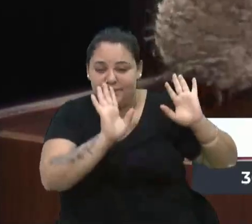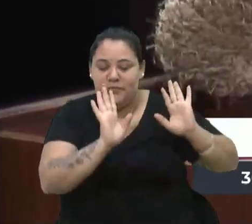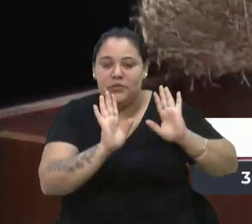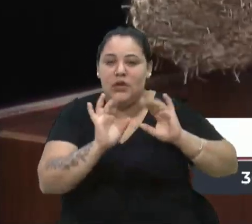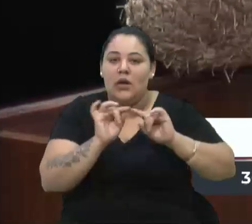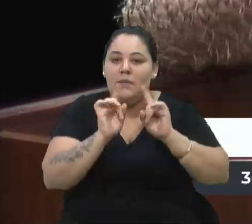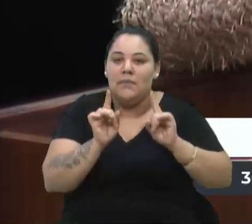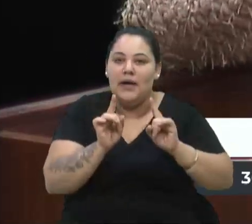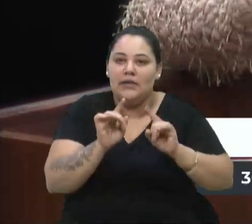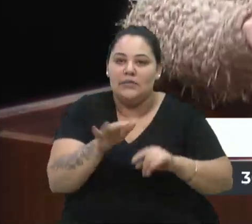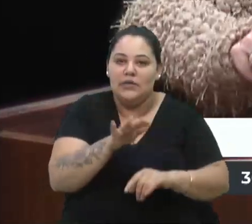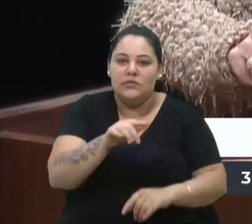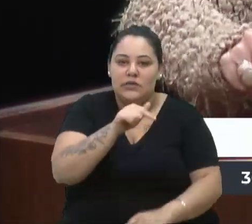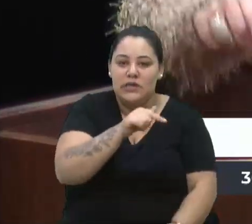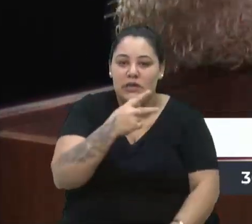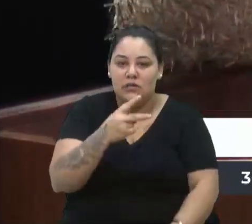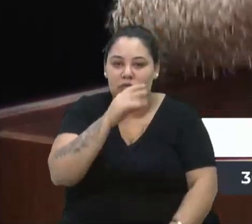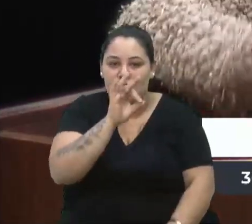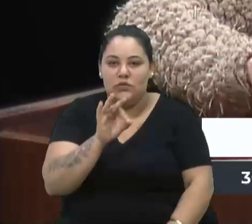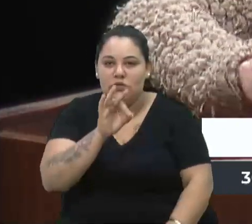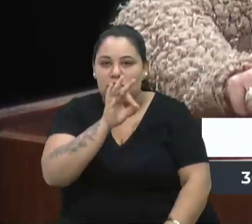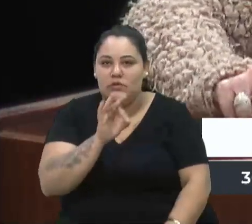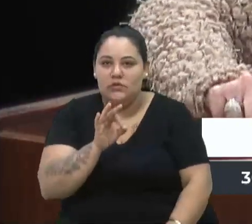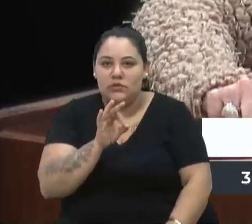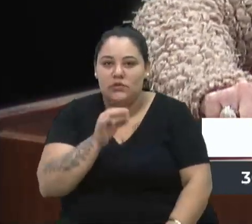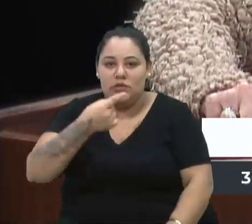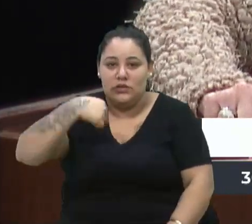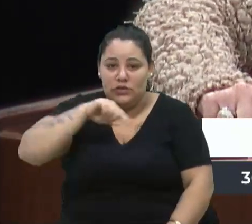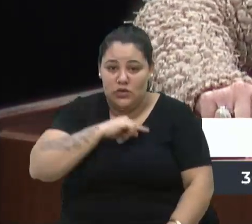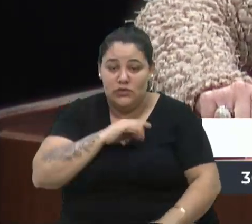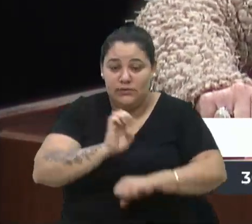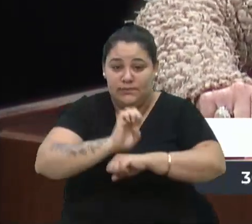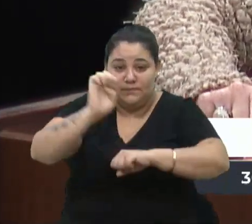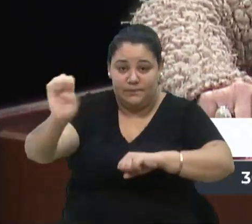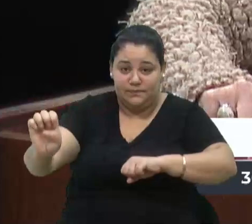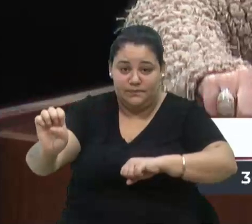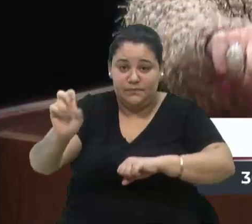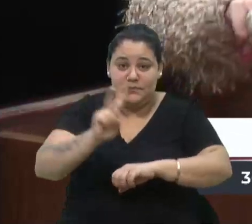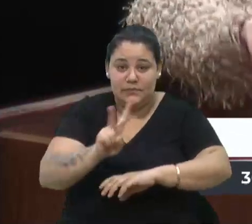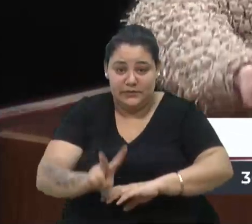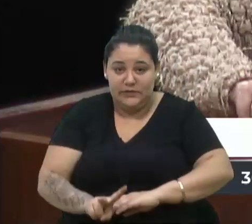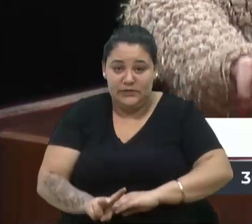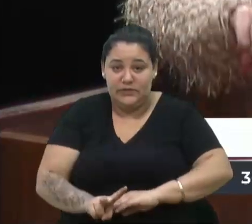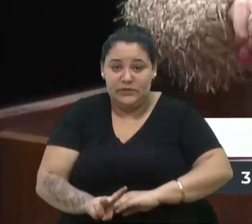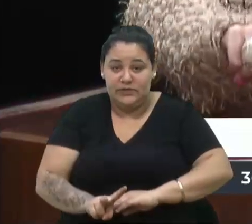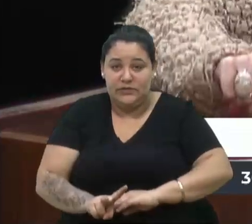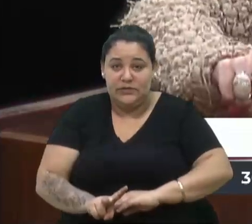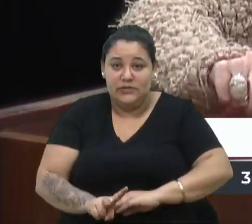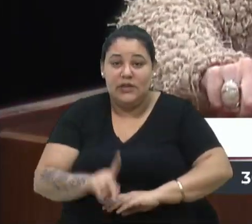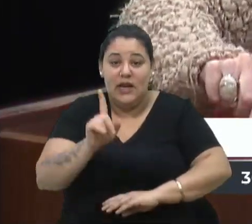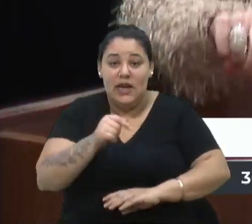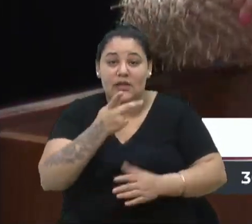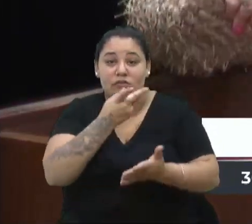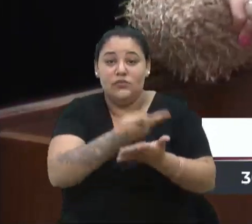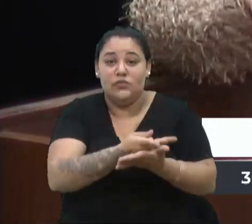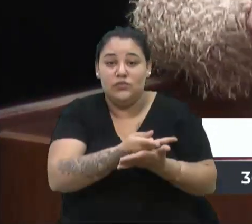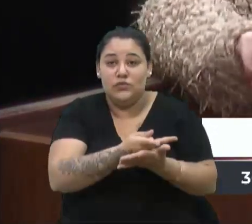de 72% das nossas exportações para a Venezuela eram de